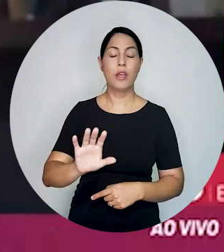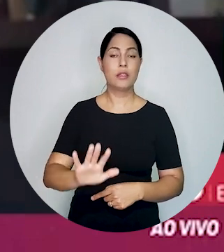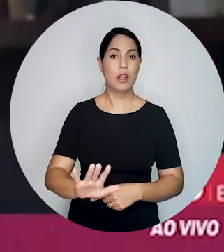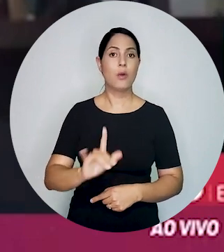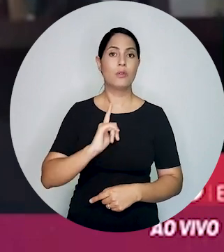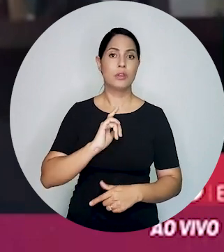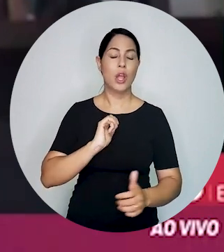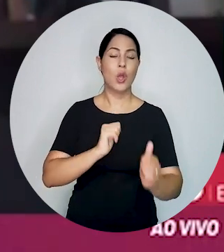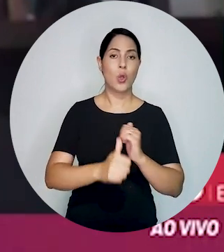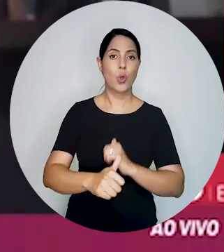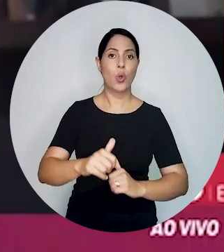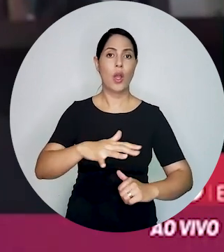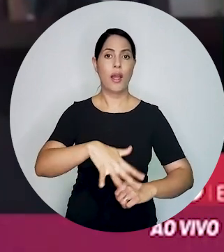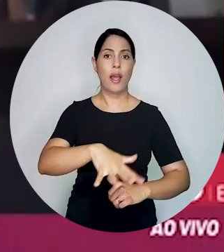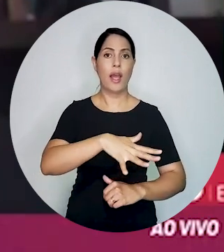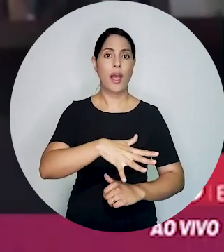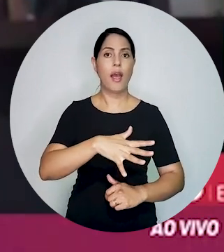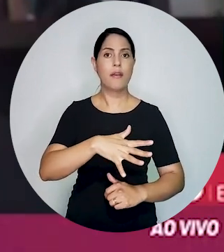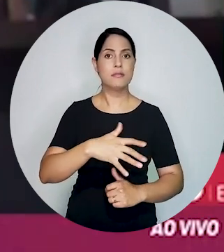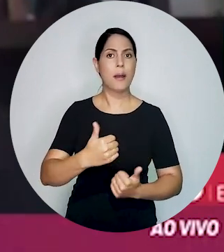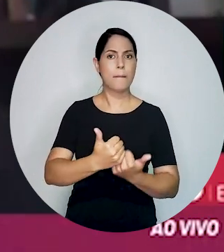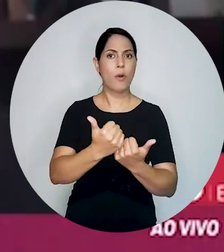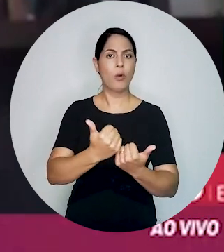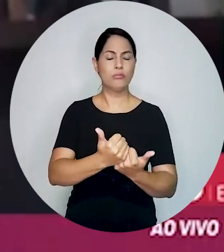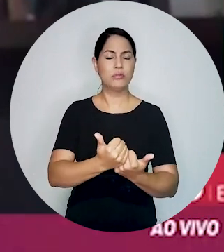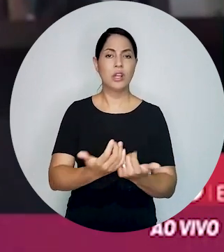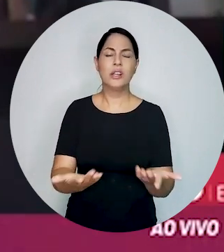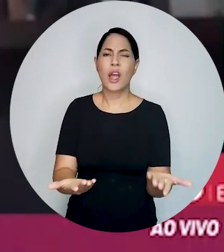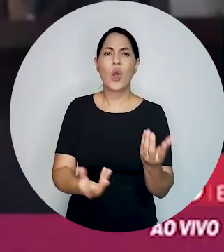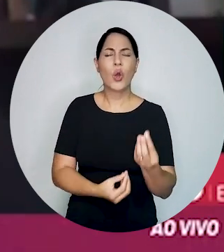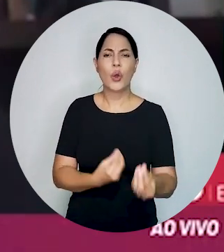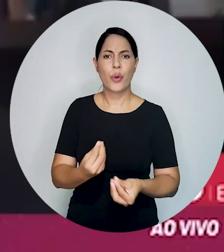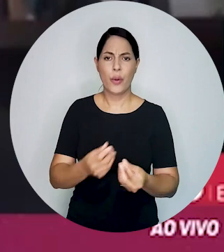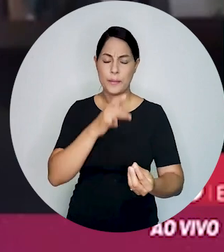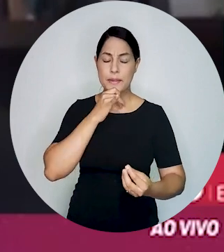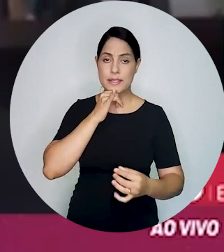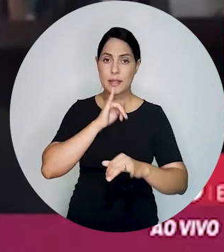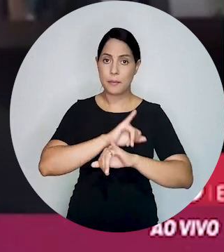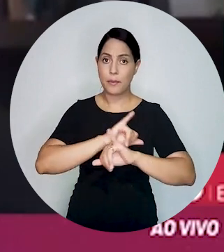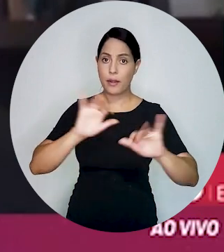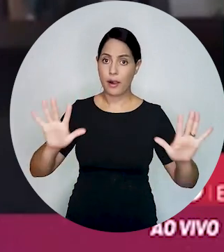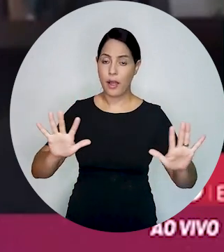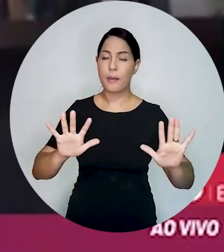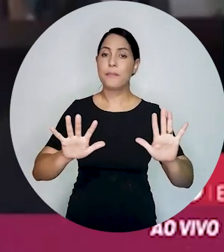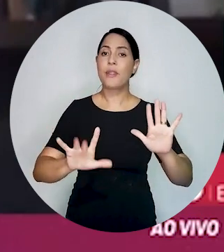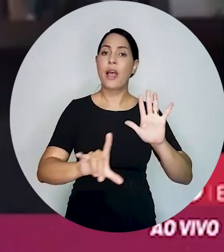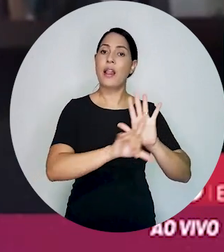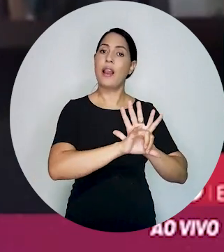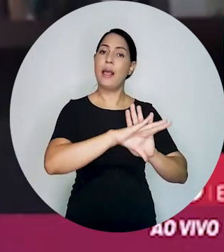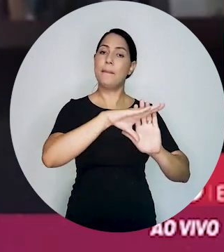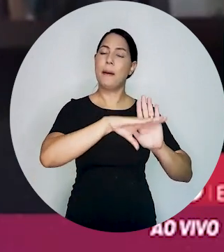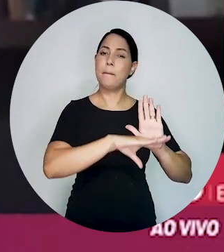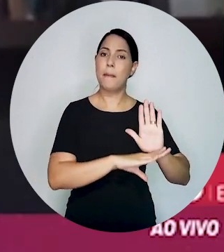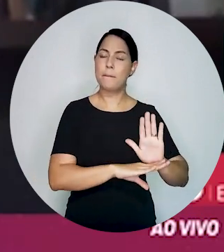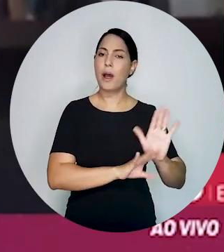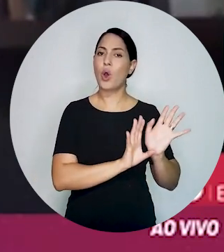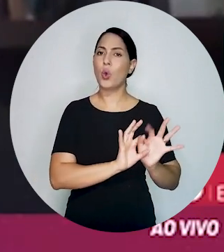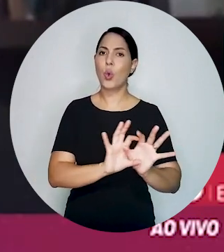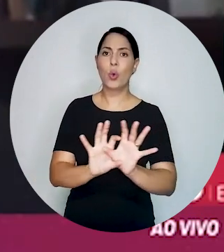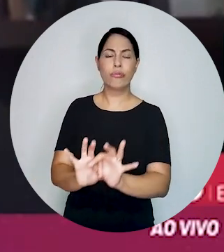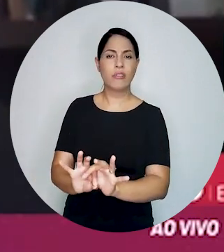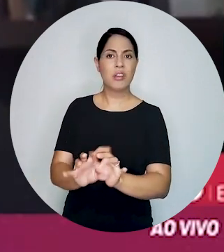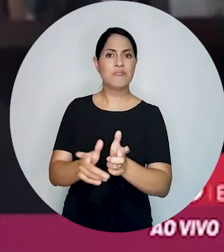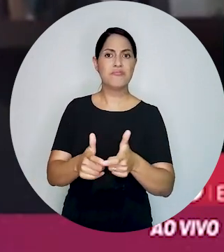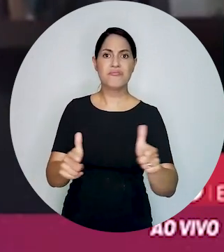os clubes. Então, é importante dizer, essa lei, ela tem um contexto amplo. Ela trata